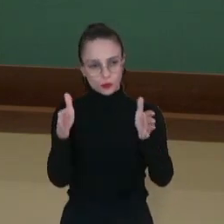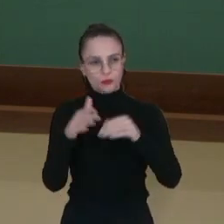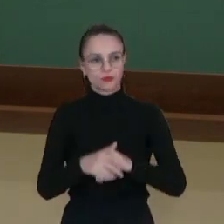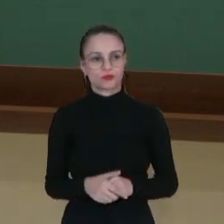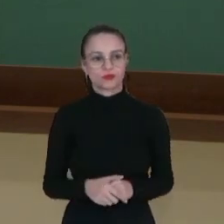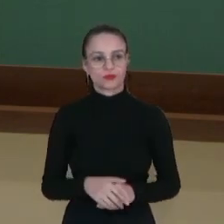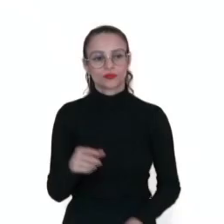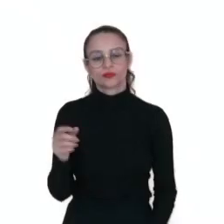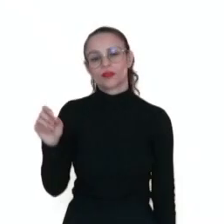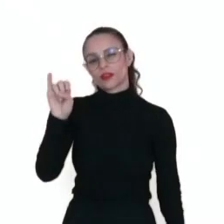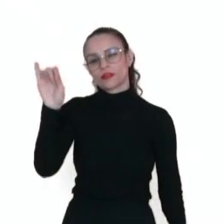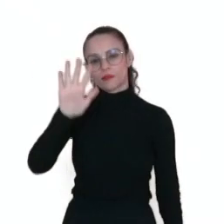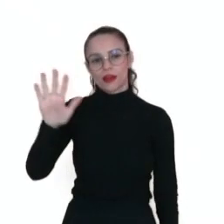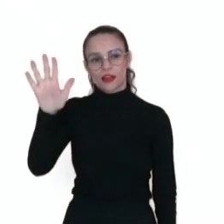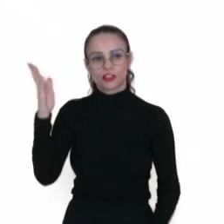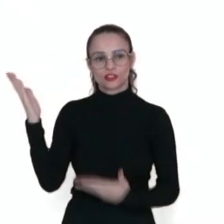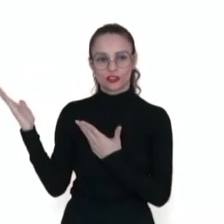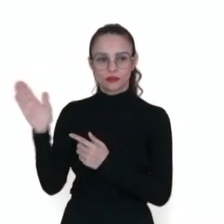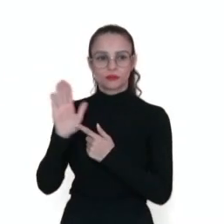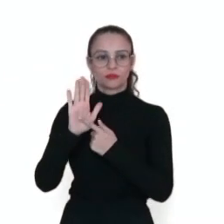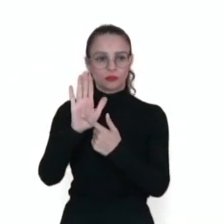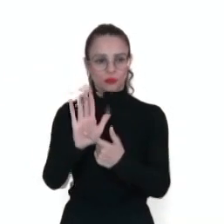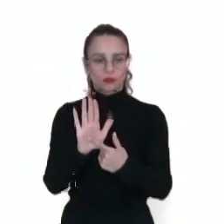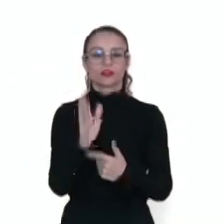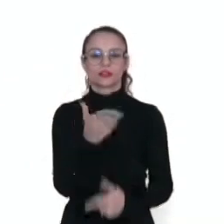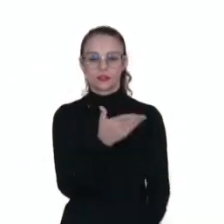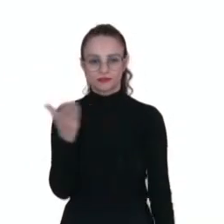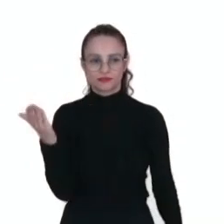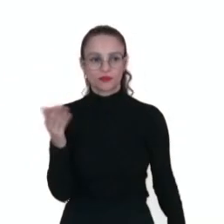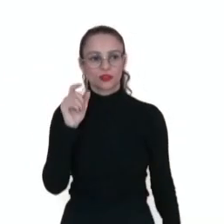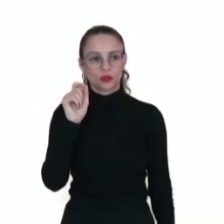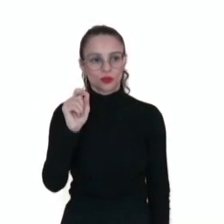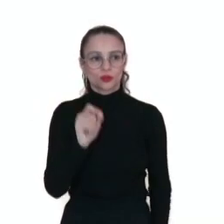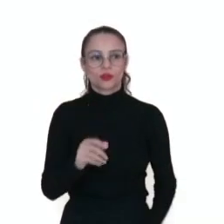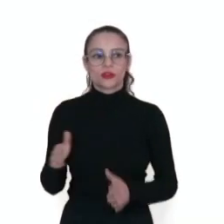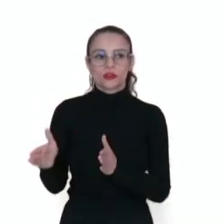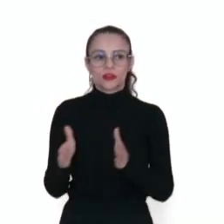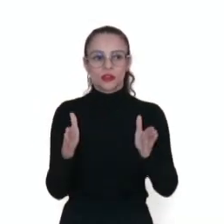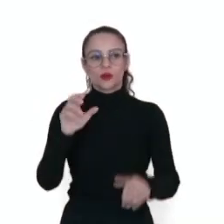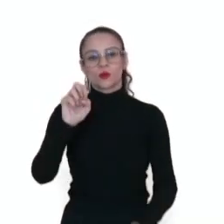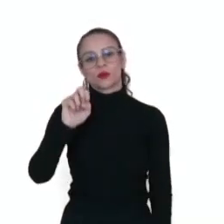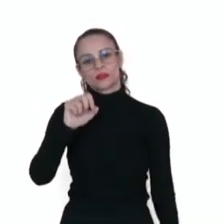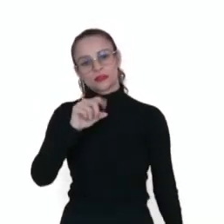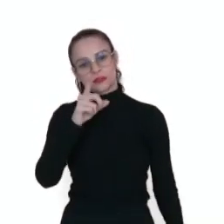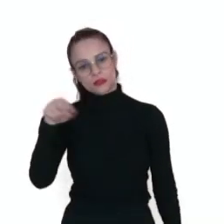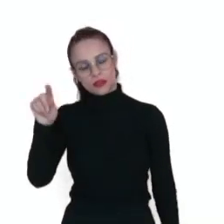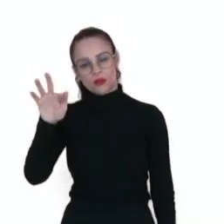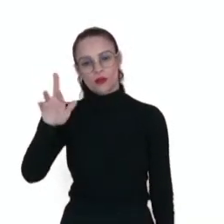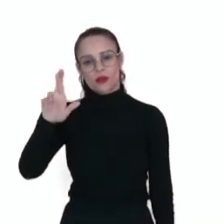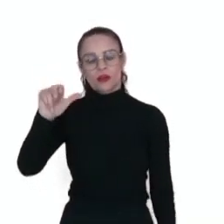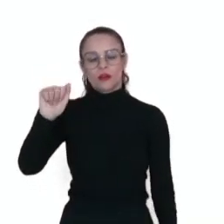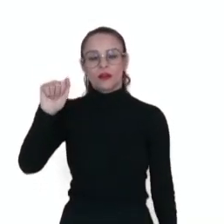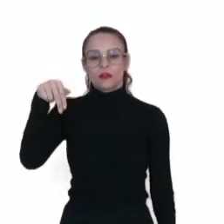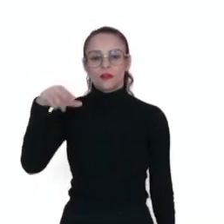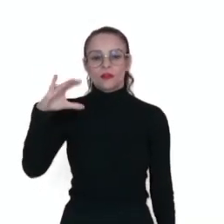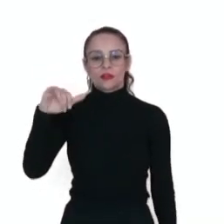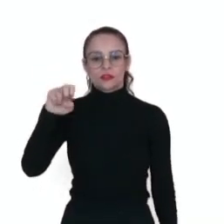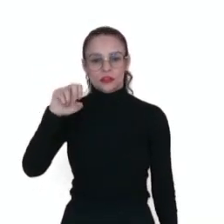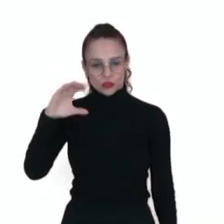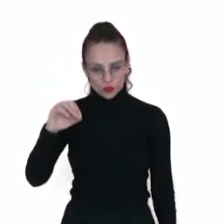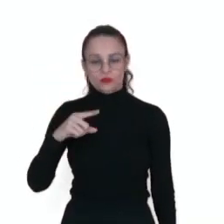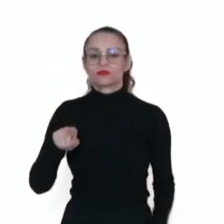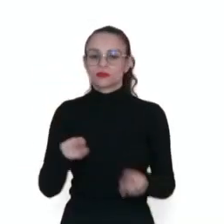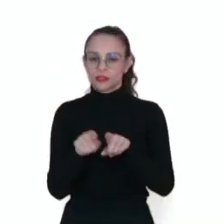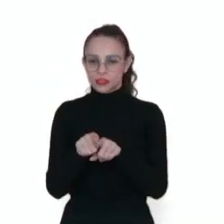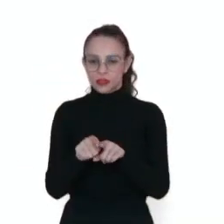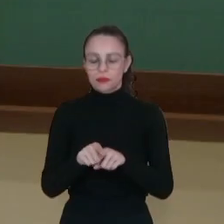temos aqui algumas imagens que trazem bem para nós essa ideia, né, do Rio São Francisco, da presença das usinas hidrelétricas como